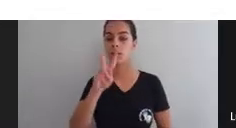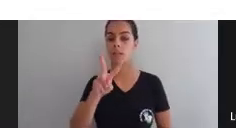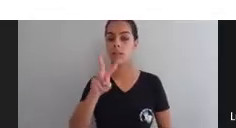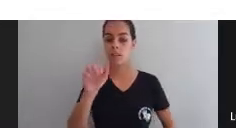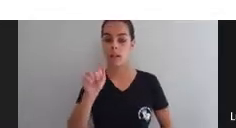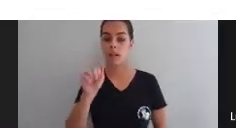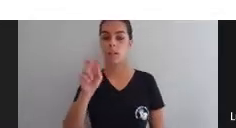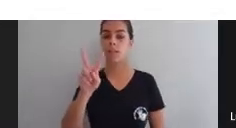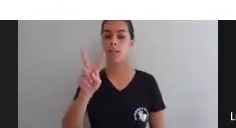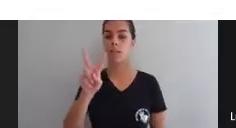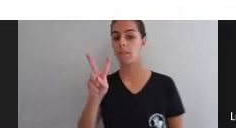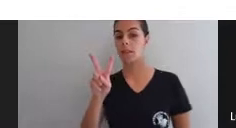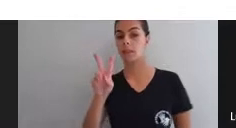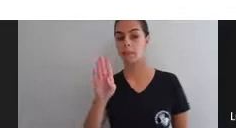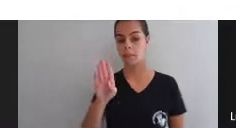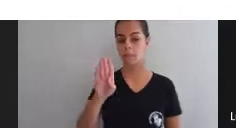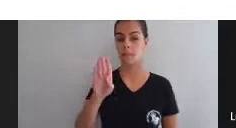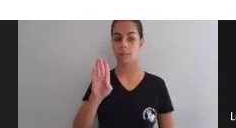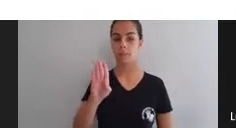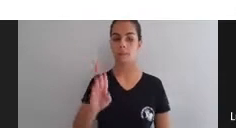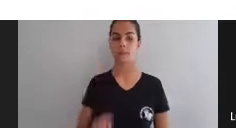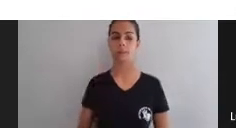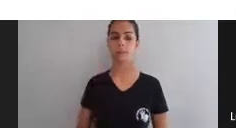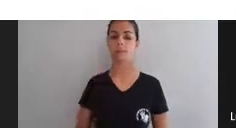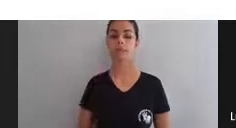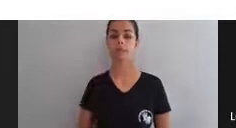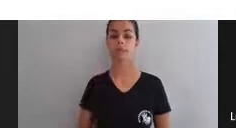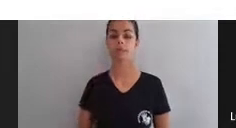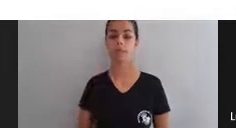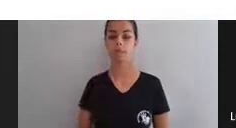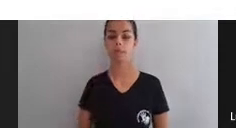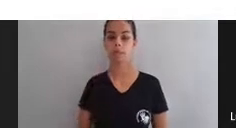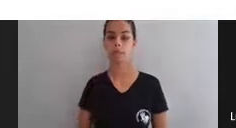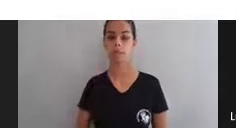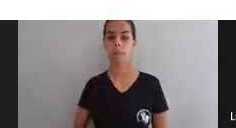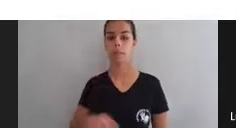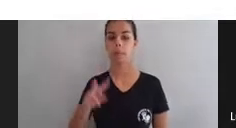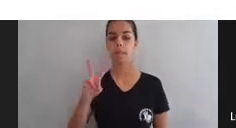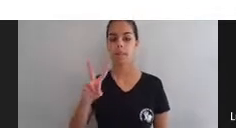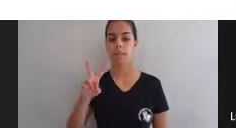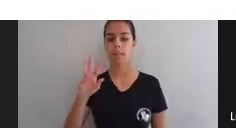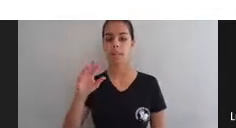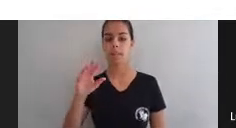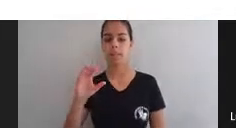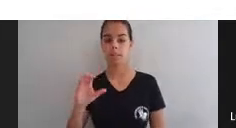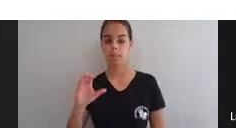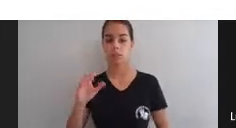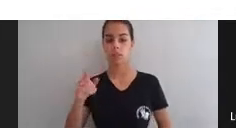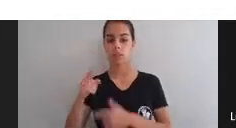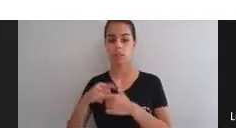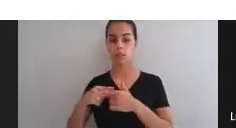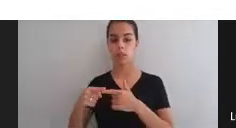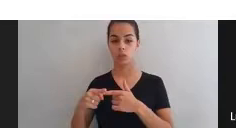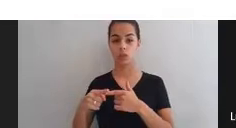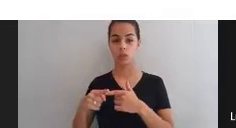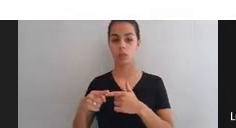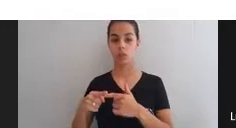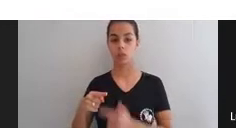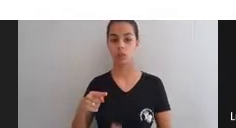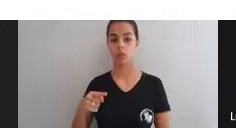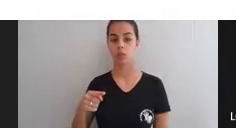e VD, né? Agora, VC dividido por VD vai ser igual a VD dividido por